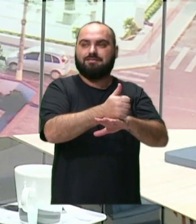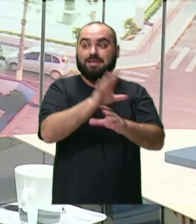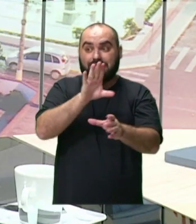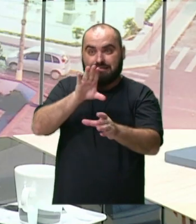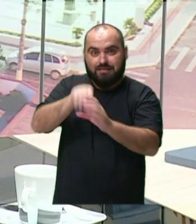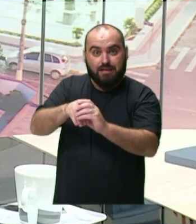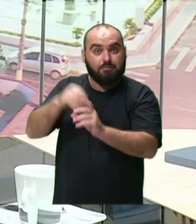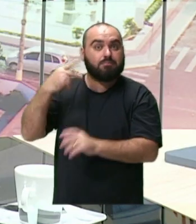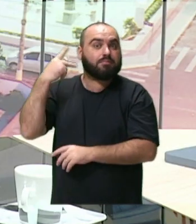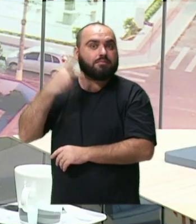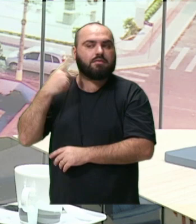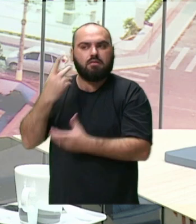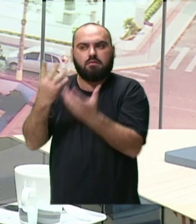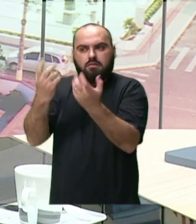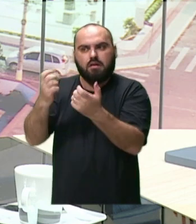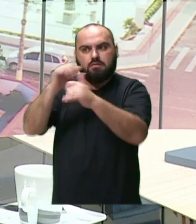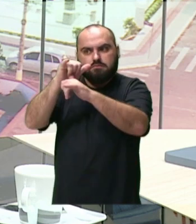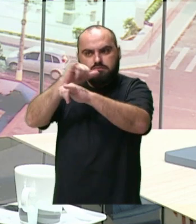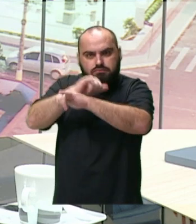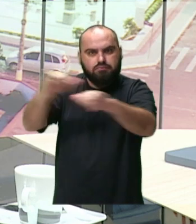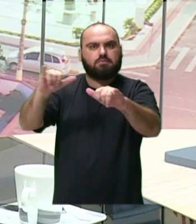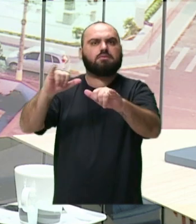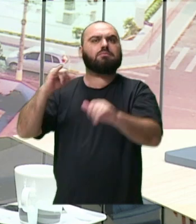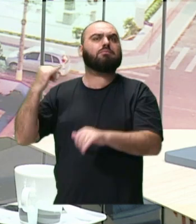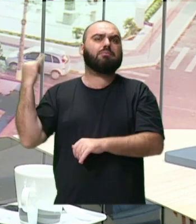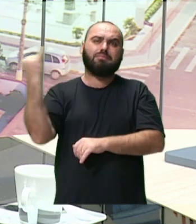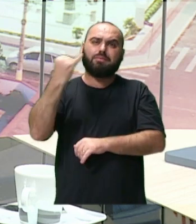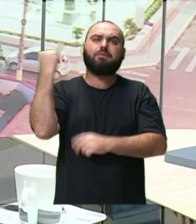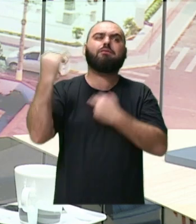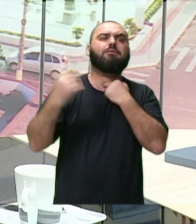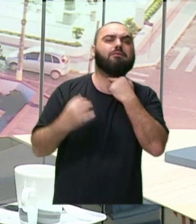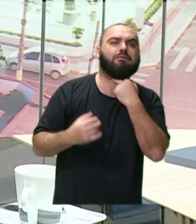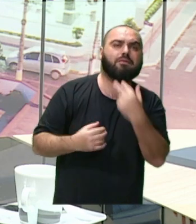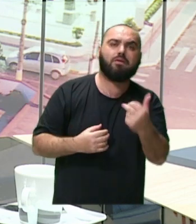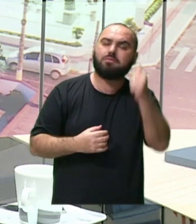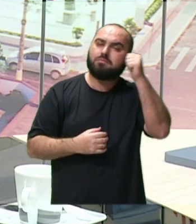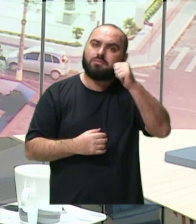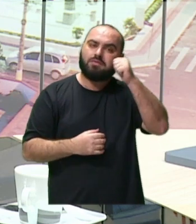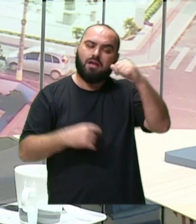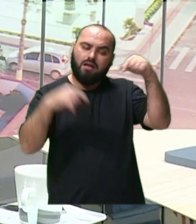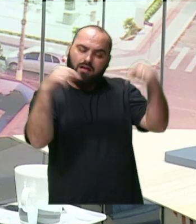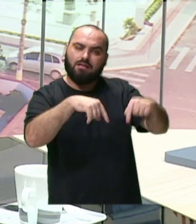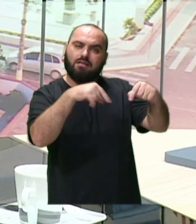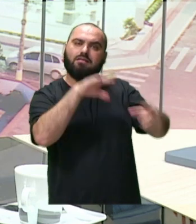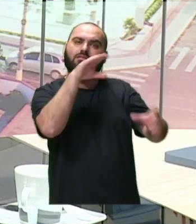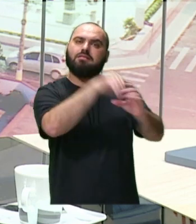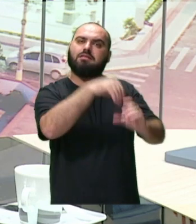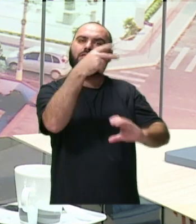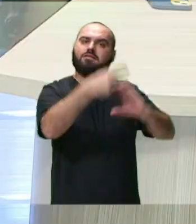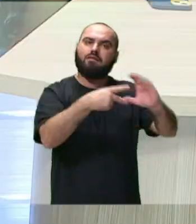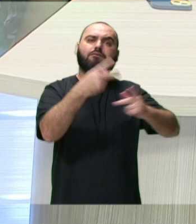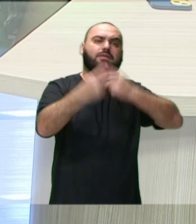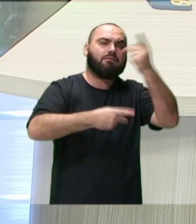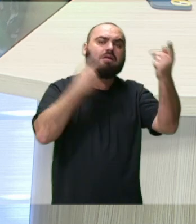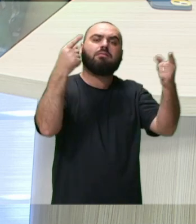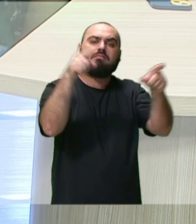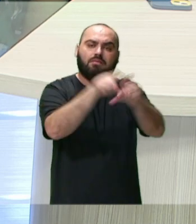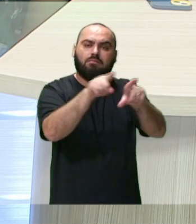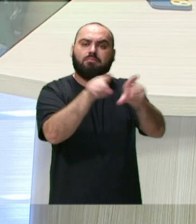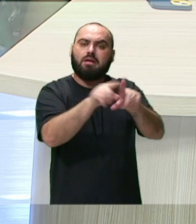quer dizer para elas o quanto é importante ter uma voz feminina no parlamento para falar também de coisas femininas, para